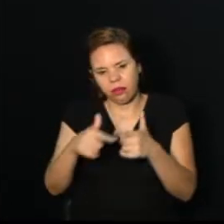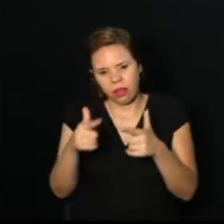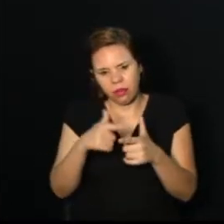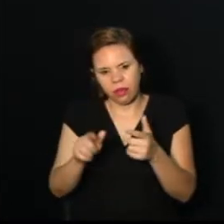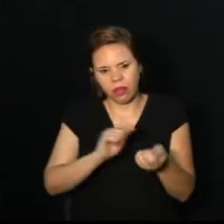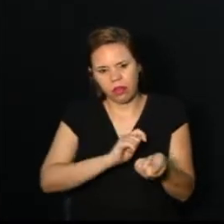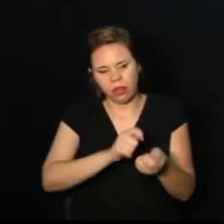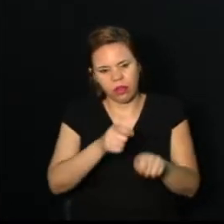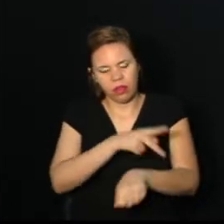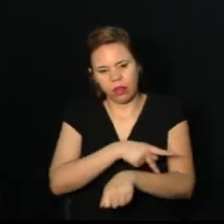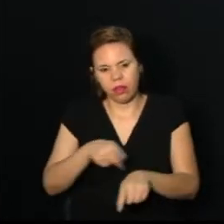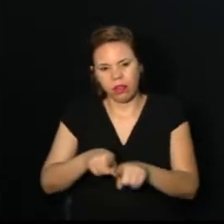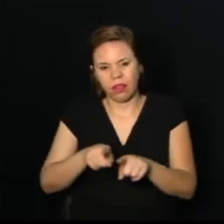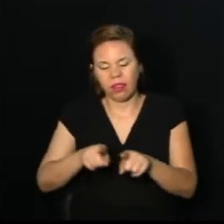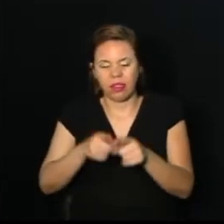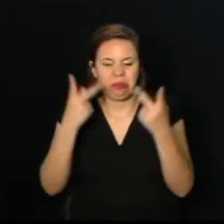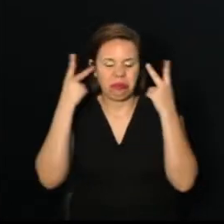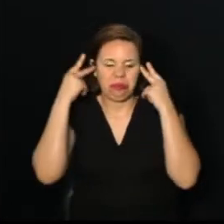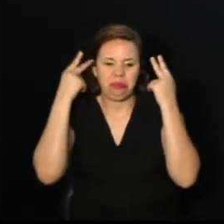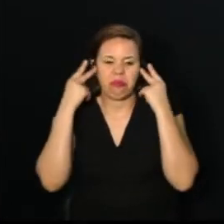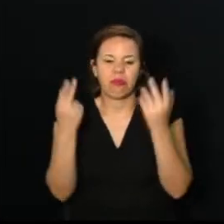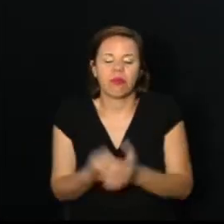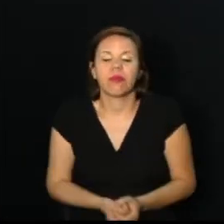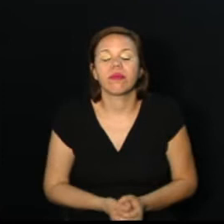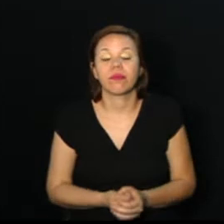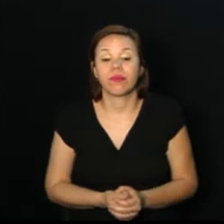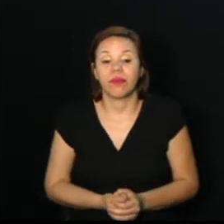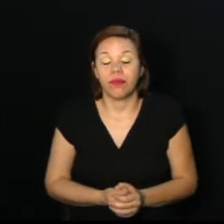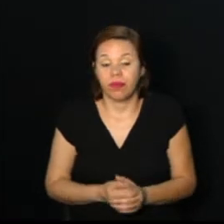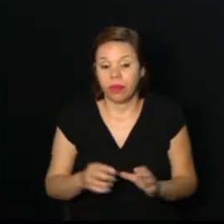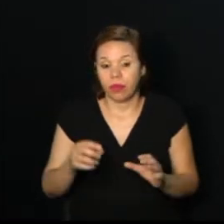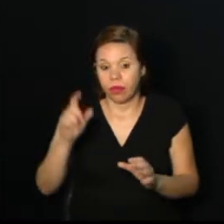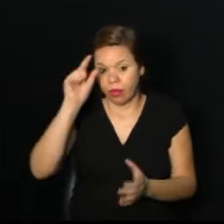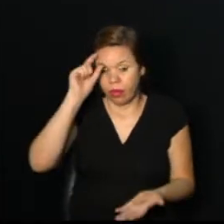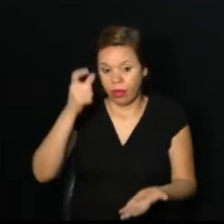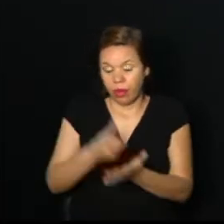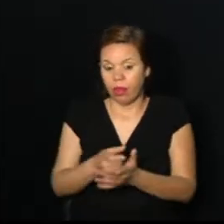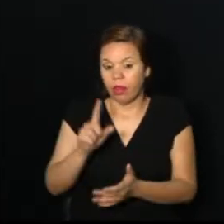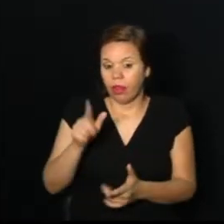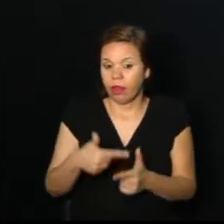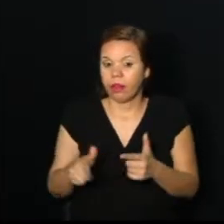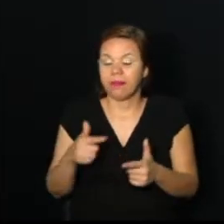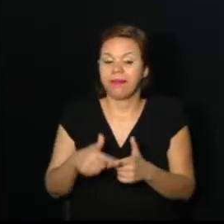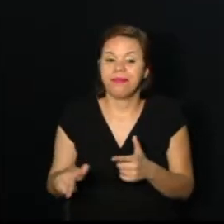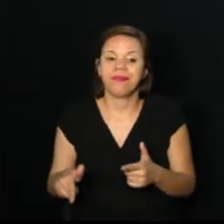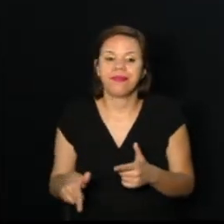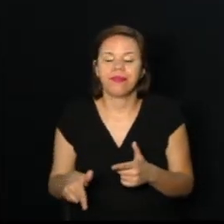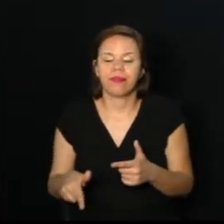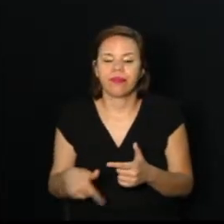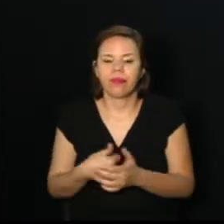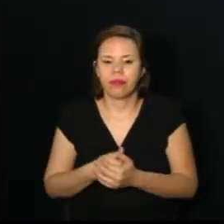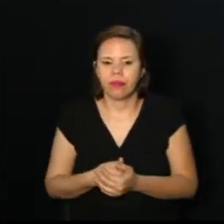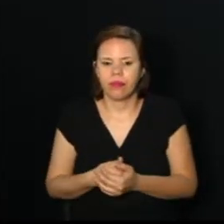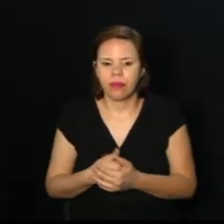muito comum, muito comum. E dislexia é um problema de ordem